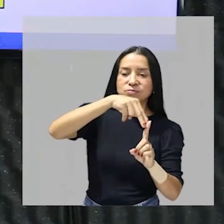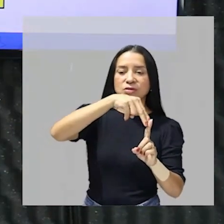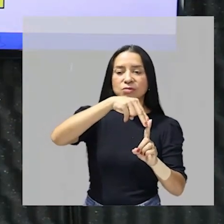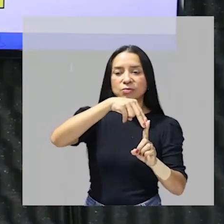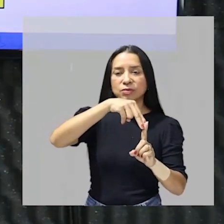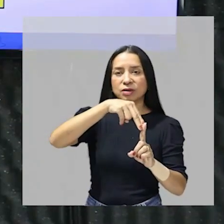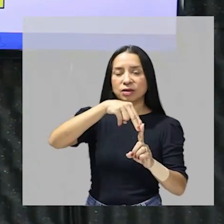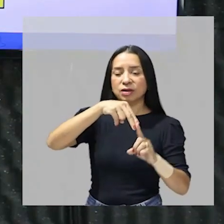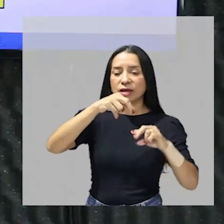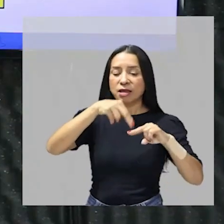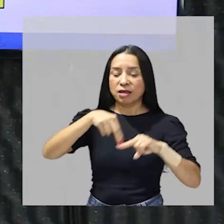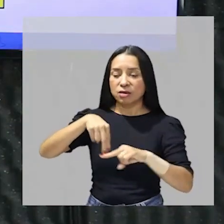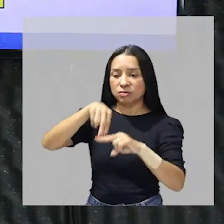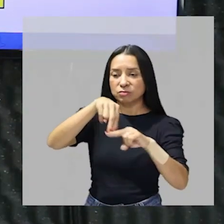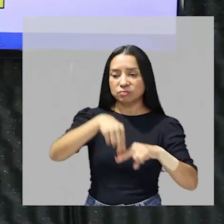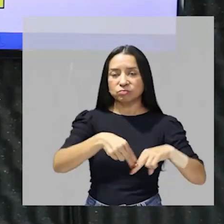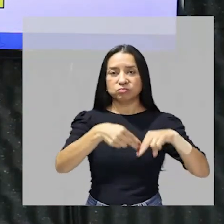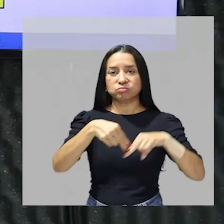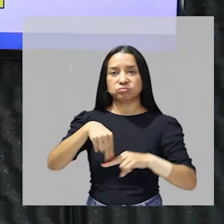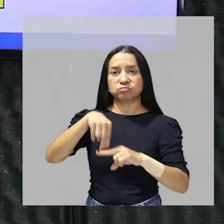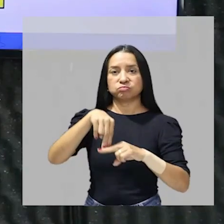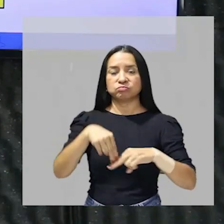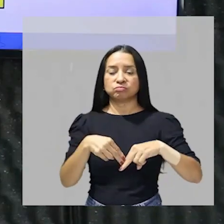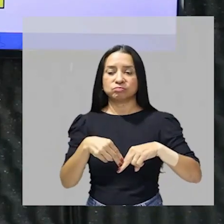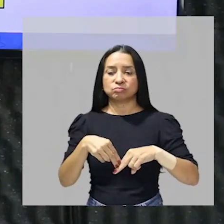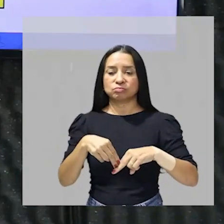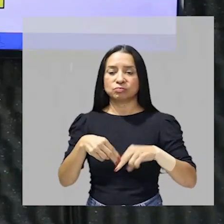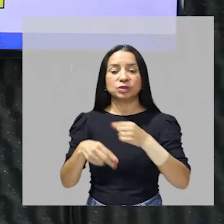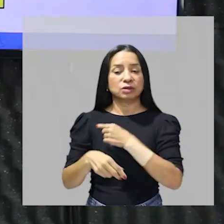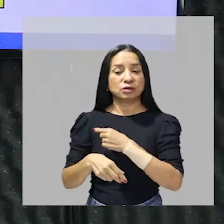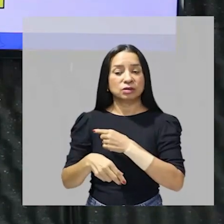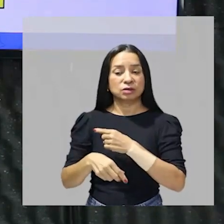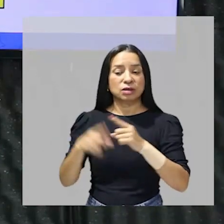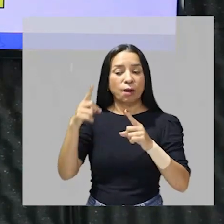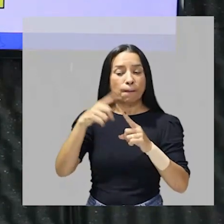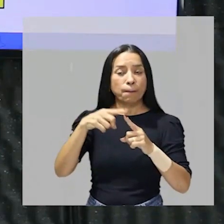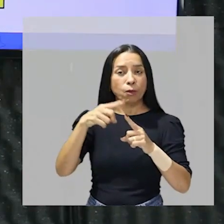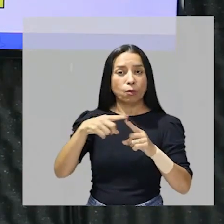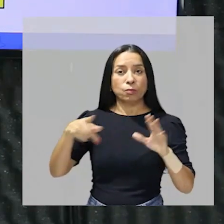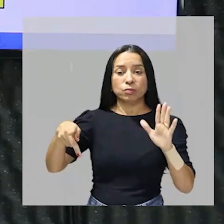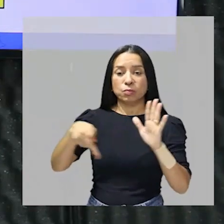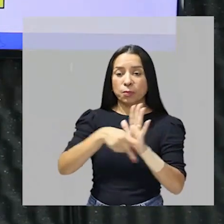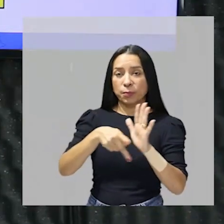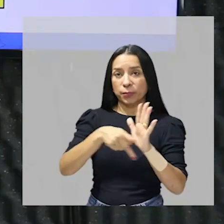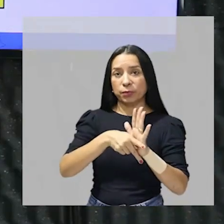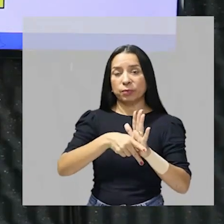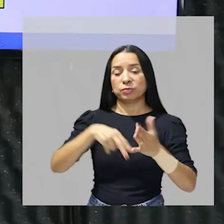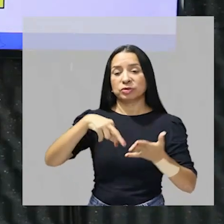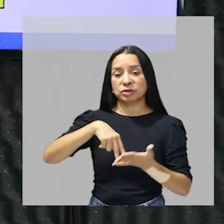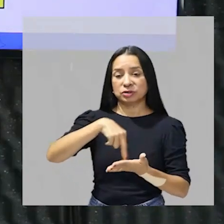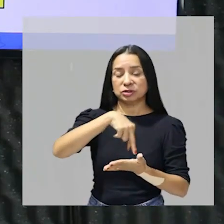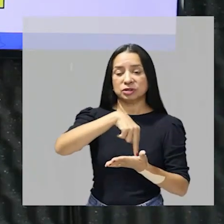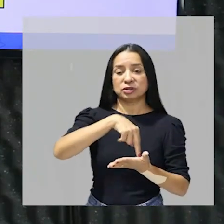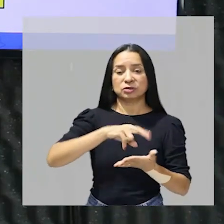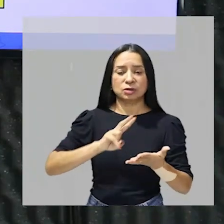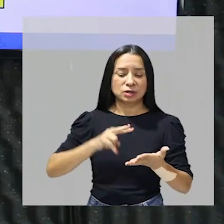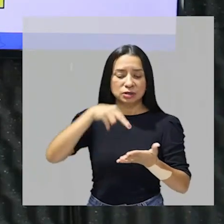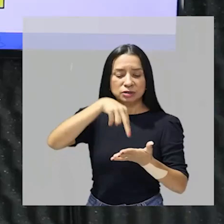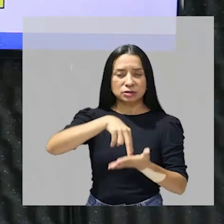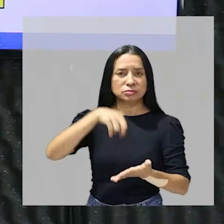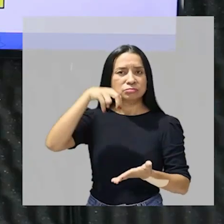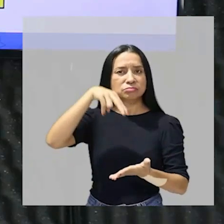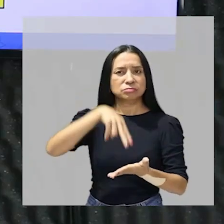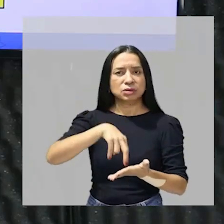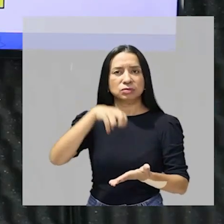que são típicos da ginástica. Perceba que aparece aqui saltar. Saltar aparece aonde também, pessoal?